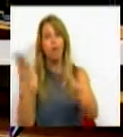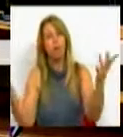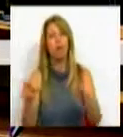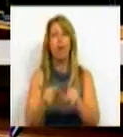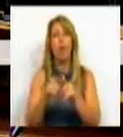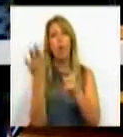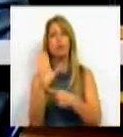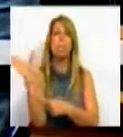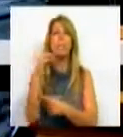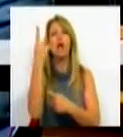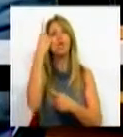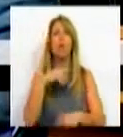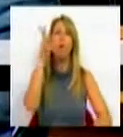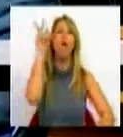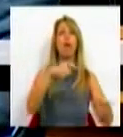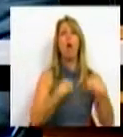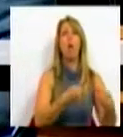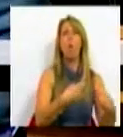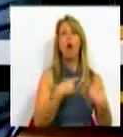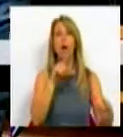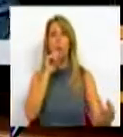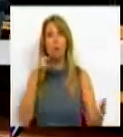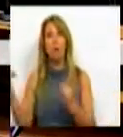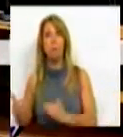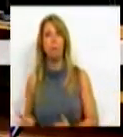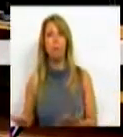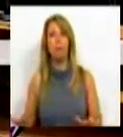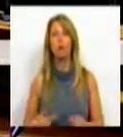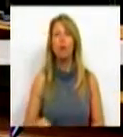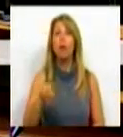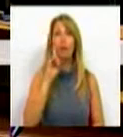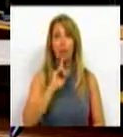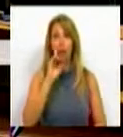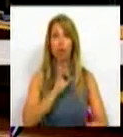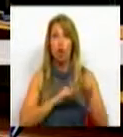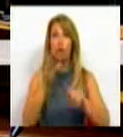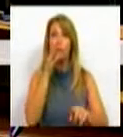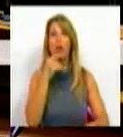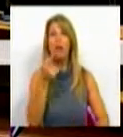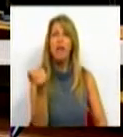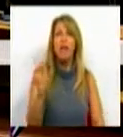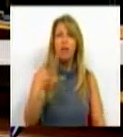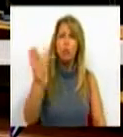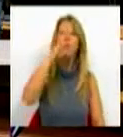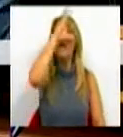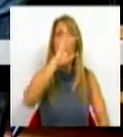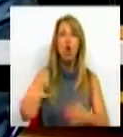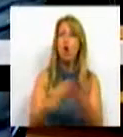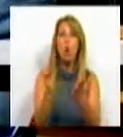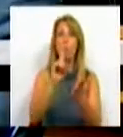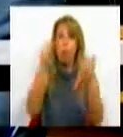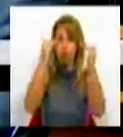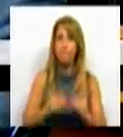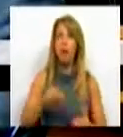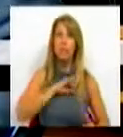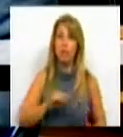nossas possibilidades. A senhora deputada Clara Marques Mendes disse aqui que o ex-primeiro-ministro não propôs a descida do salário mínimo. Pois não, não propôs,